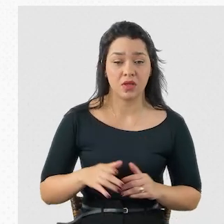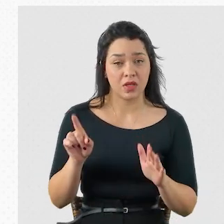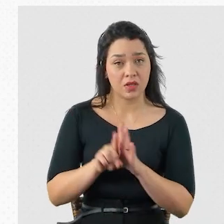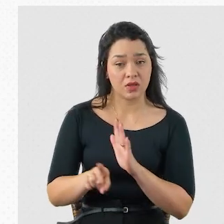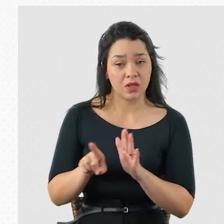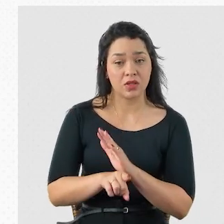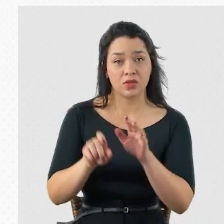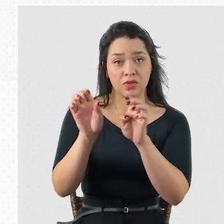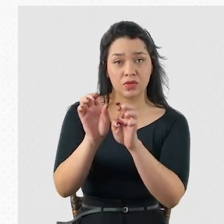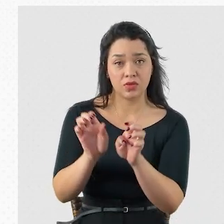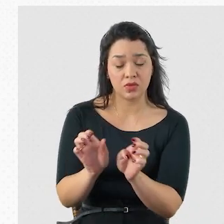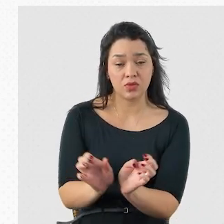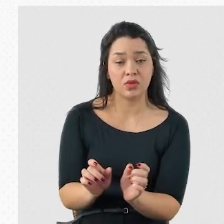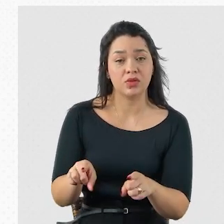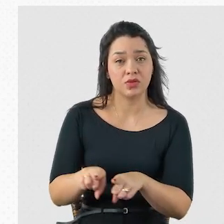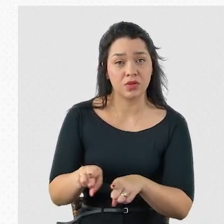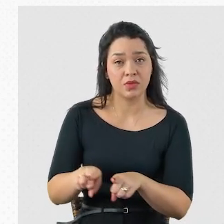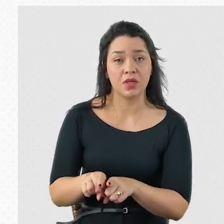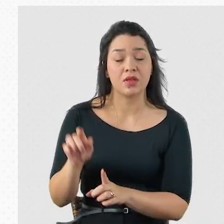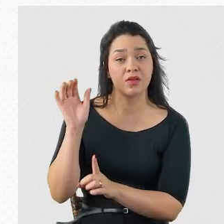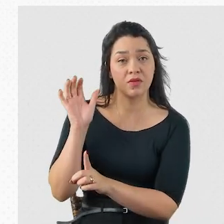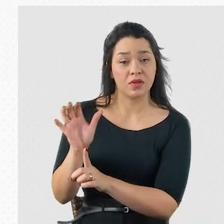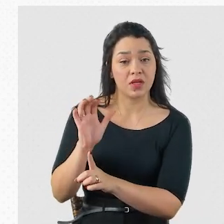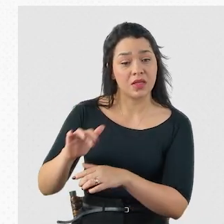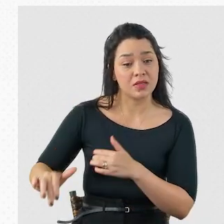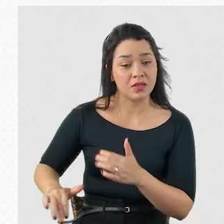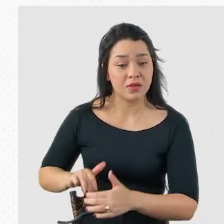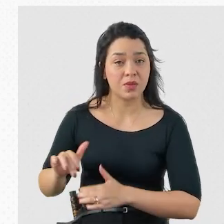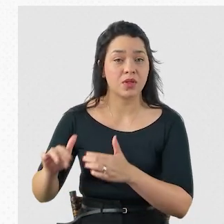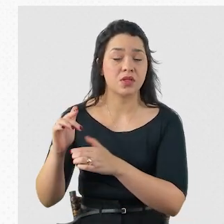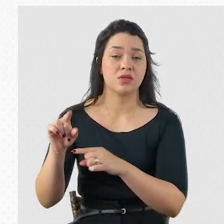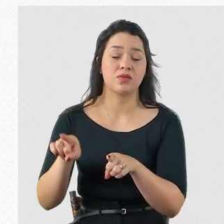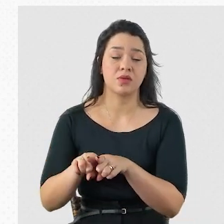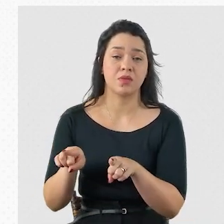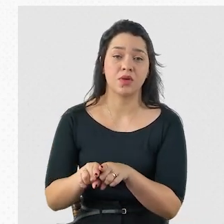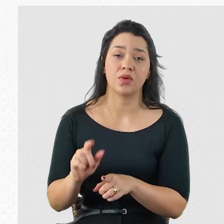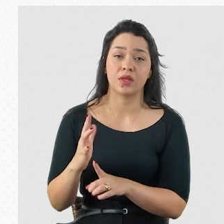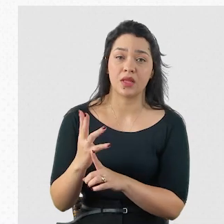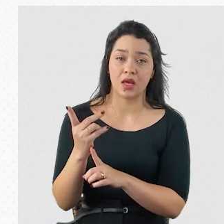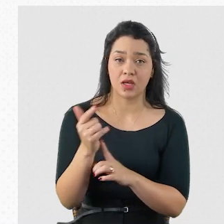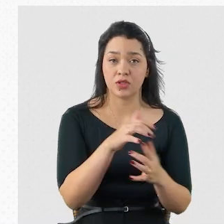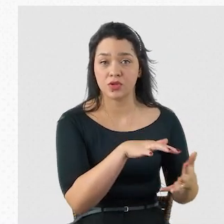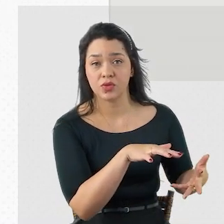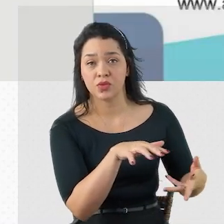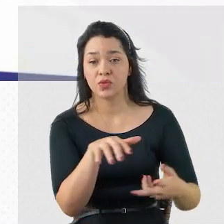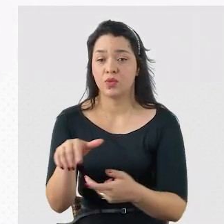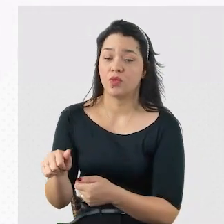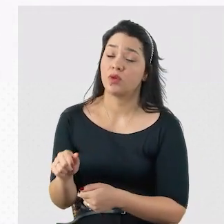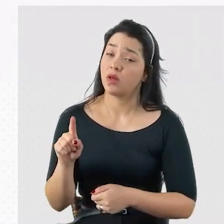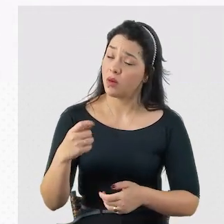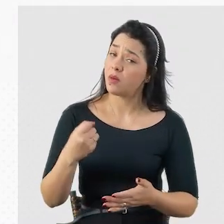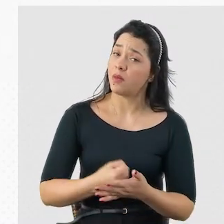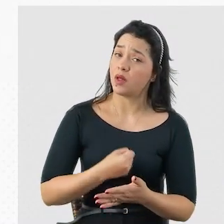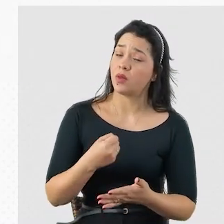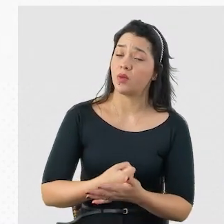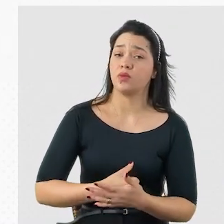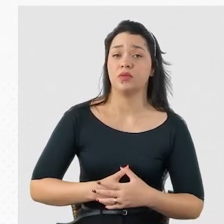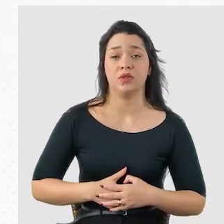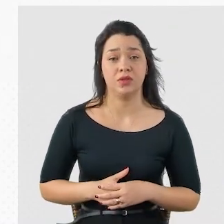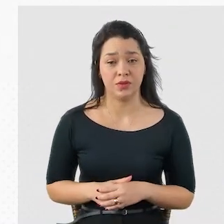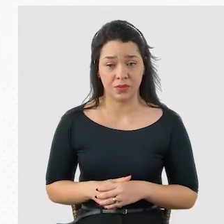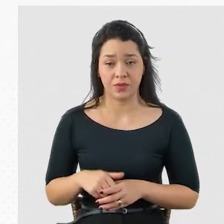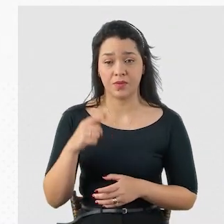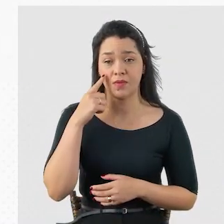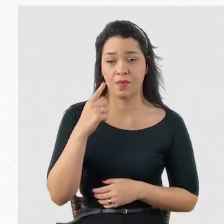estruturas coloniais e ainda influenciar no processo de consumo da arte no mundo inteiro. É uma luta, meu amigo.